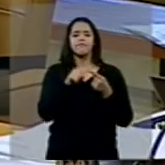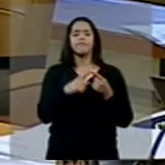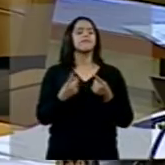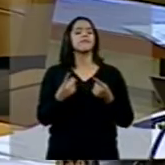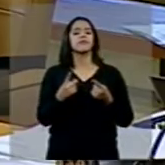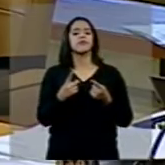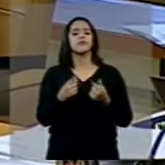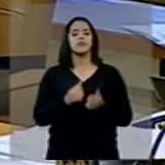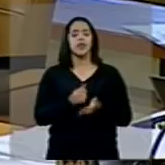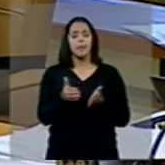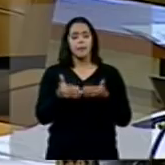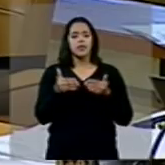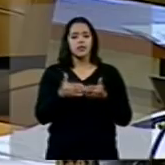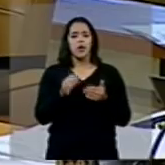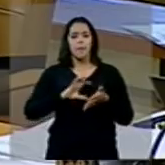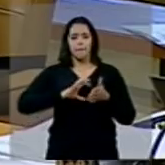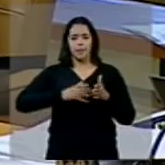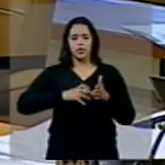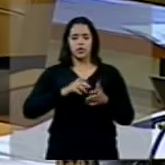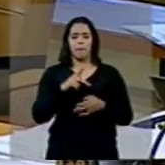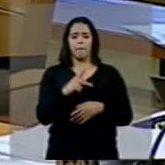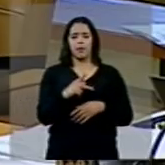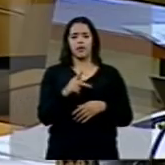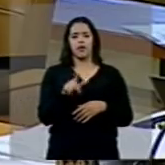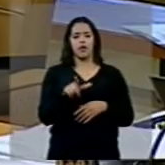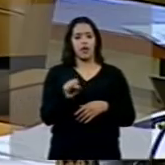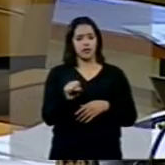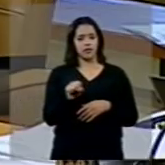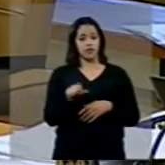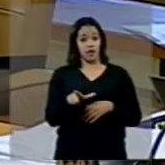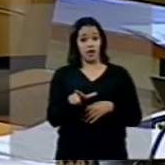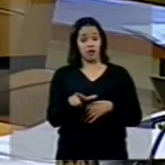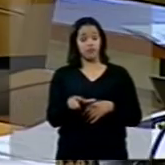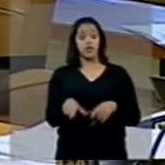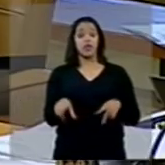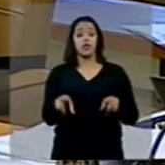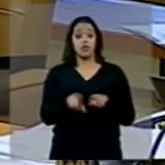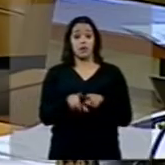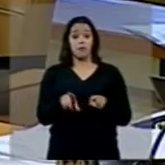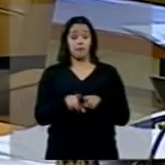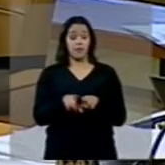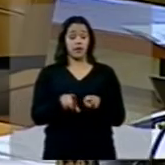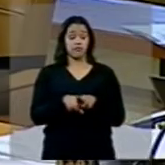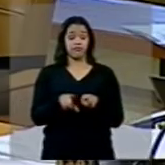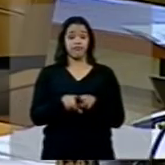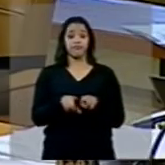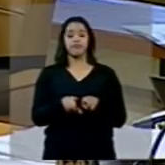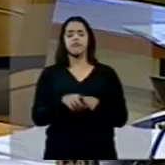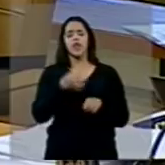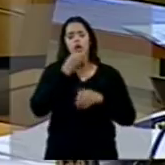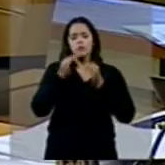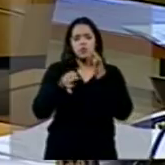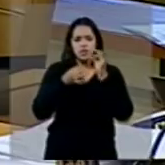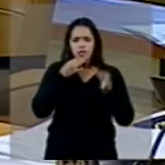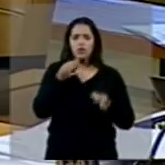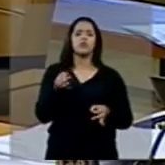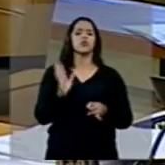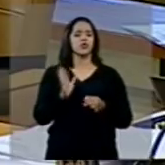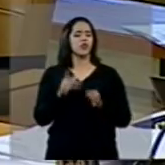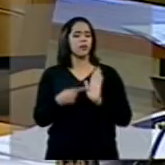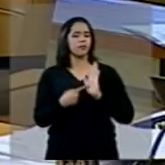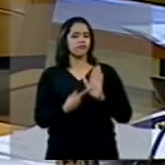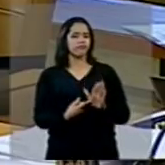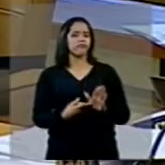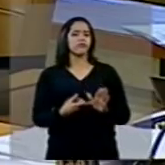inicial do requerente, o Partido Socialista Brasileiro, bem como os argumentos e circunstâncias que foram trazidos